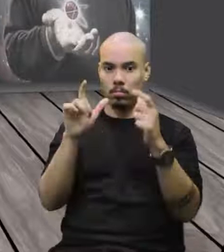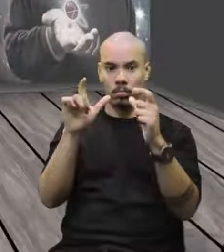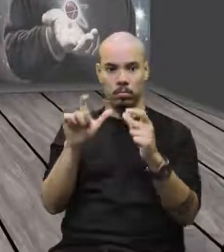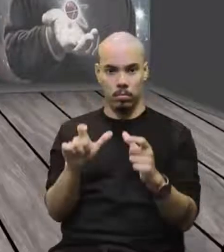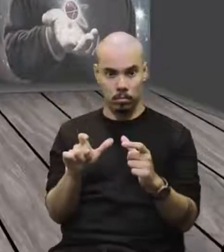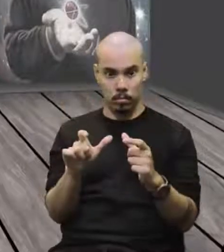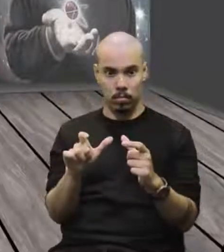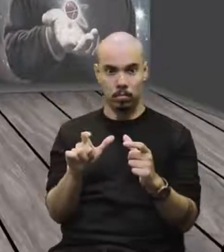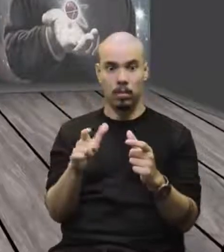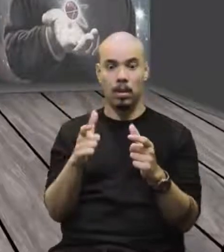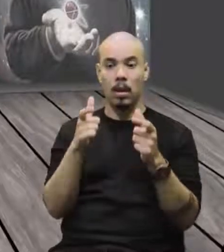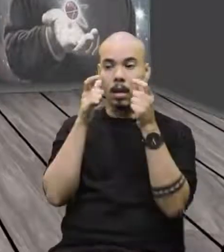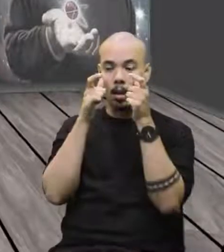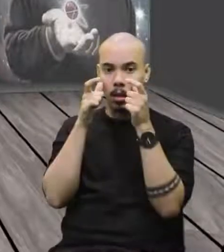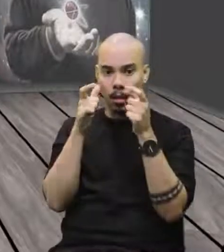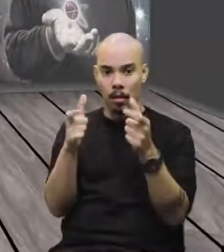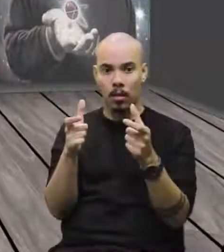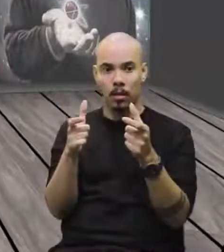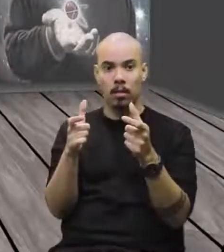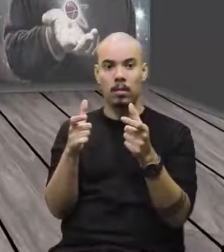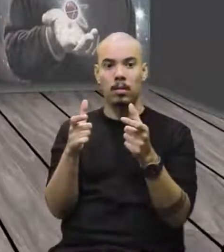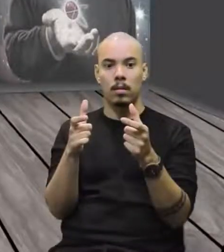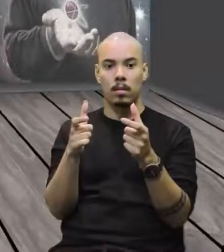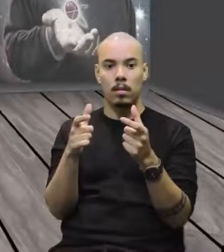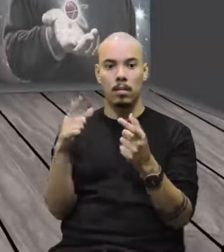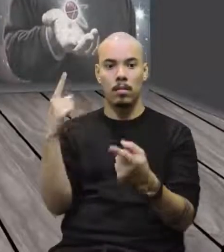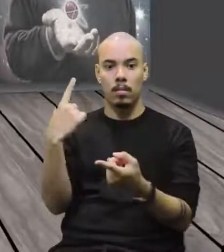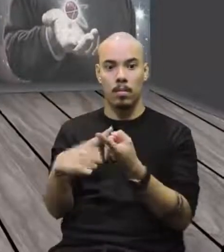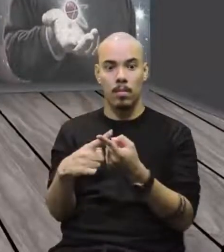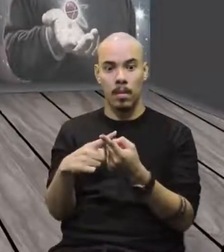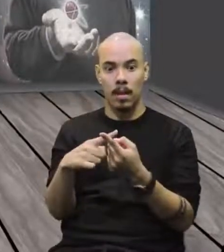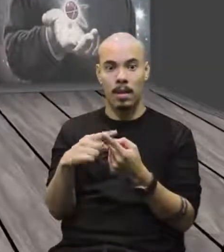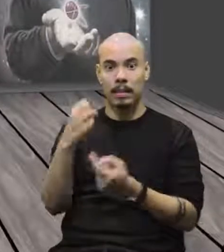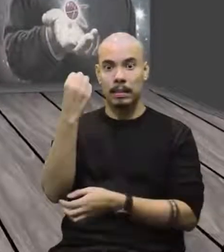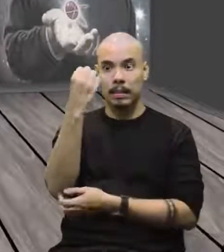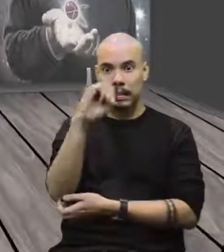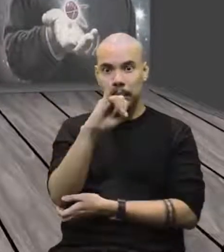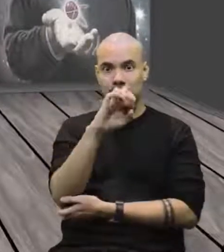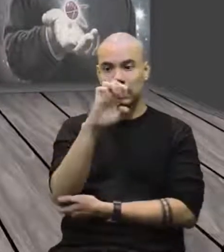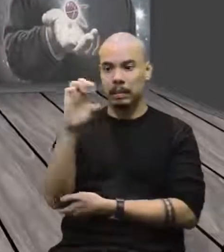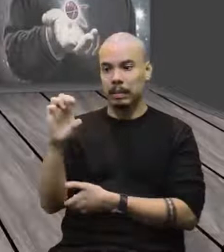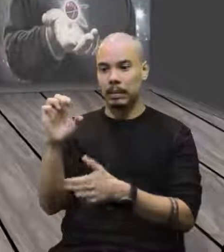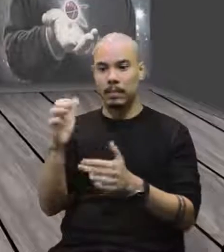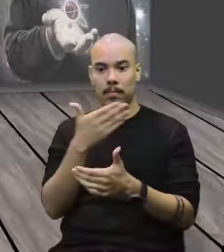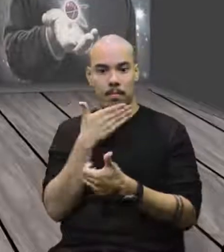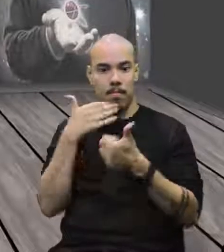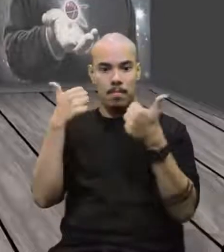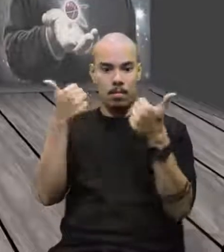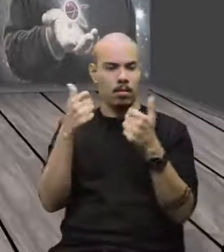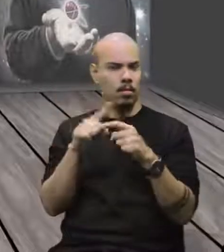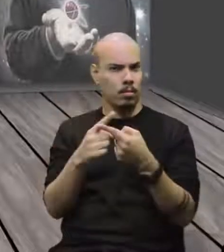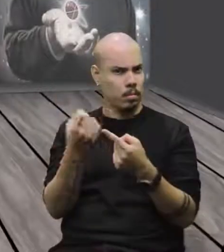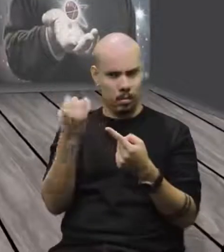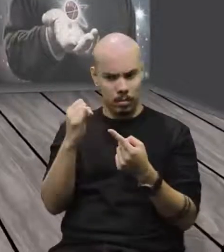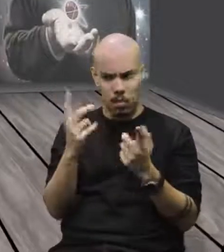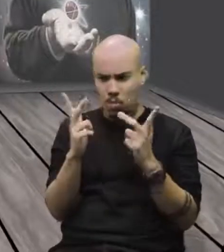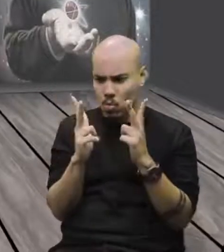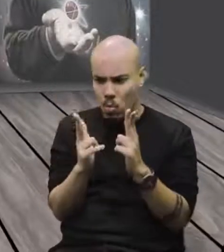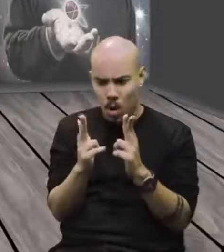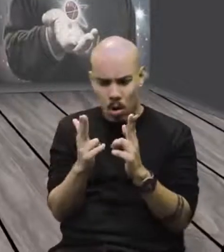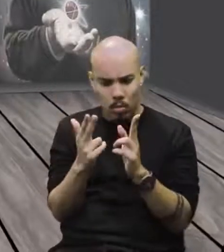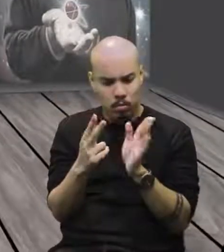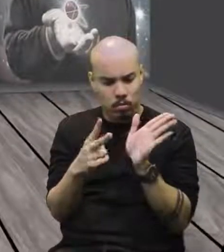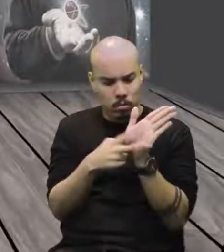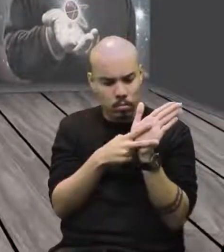o quê? Mas na esquerda é melhor, né? Você vê melhor a situação. É uma visão. Só que o que acontece? Se é um sinal de igual, o